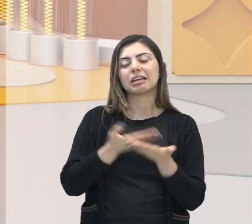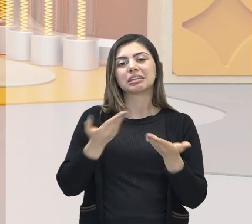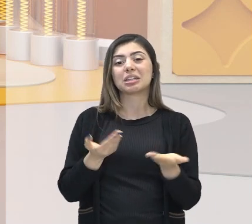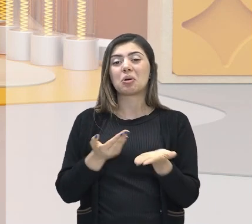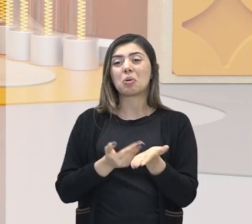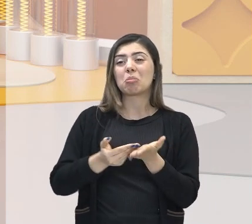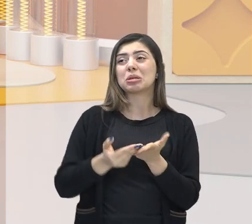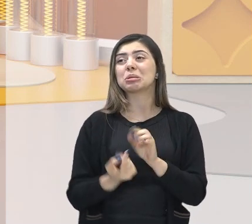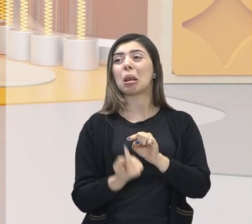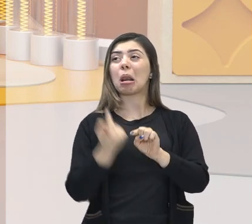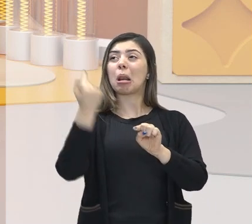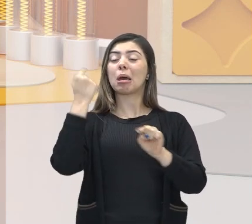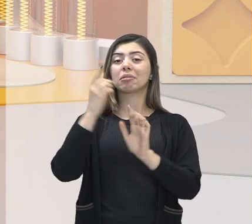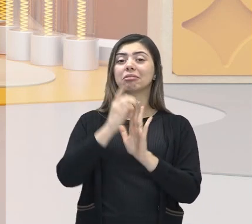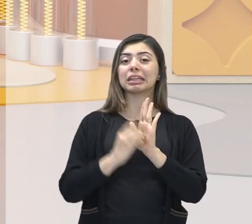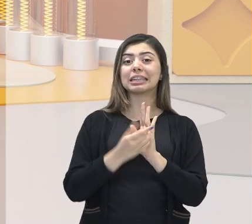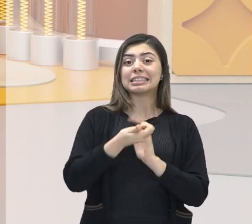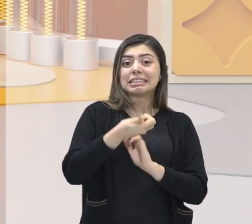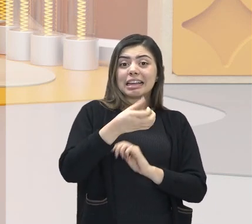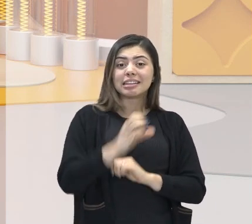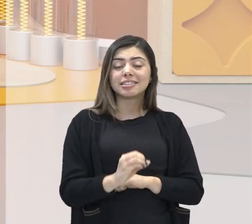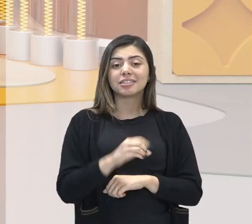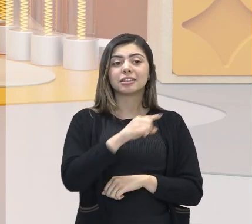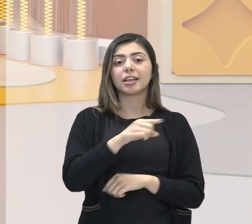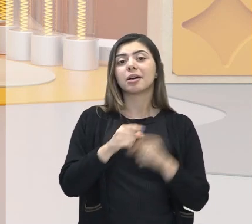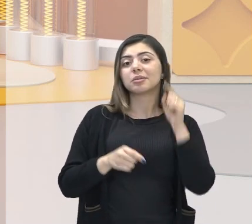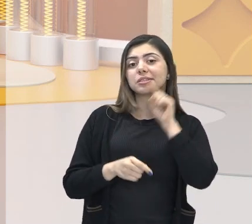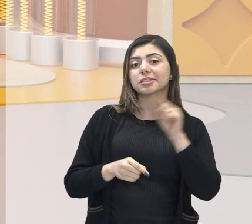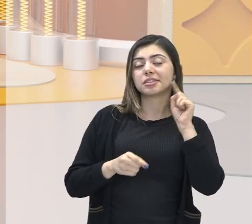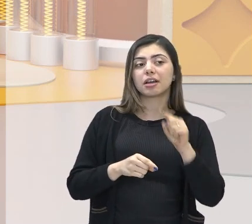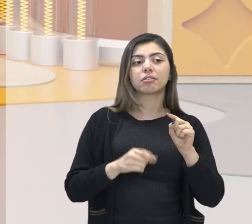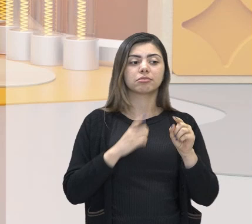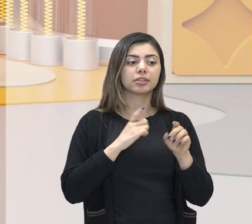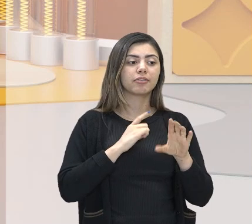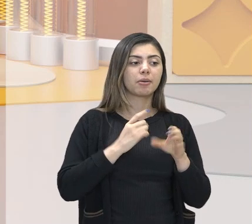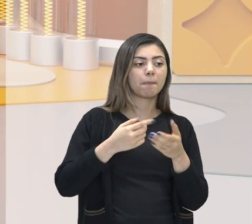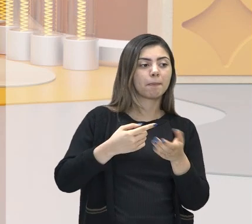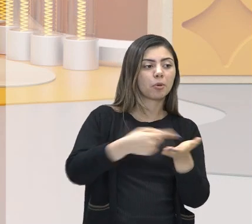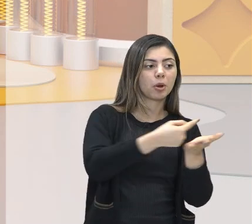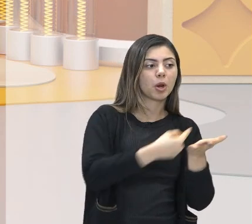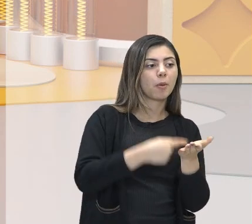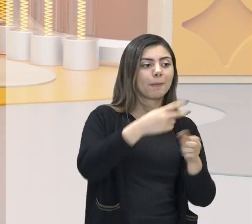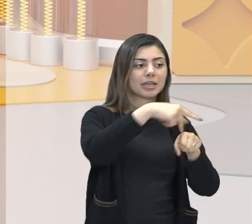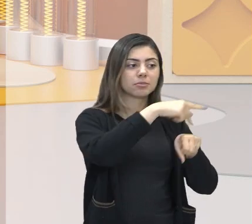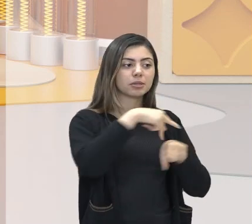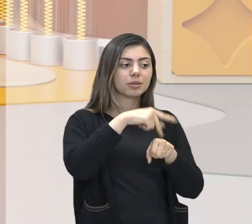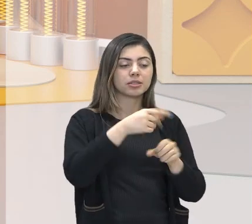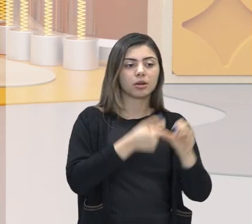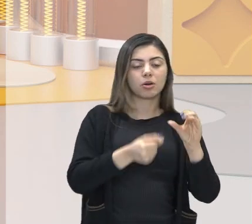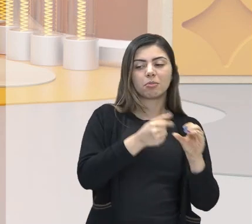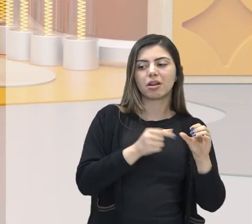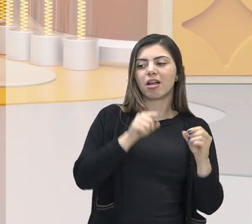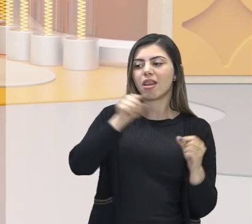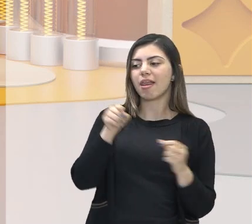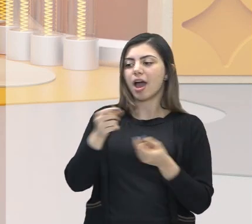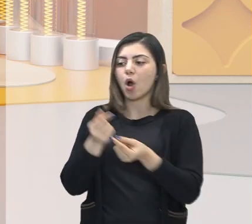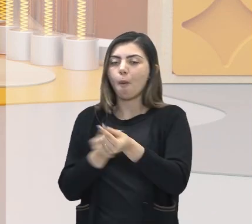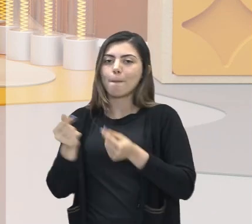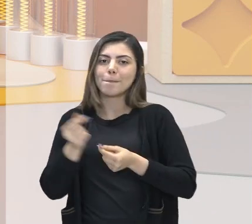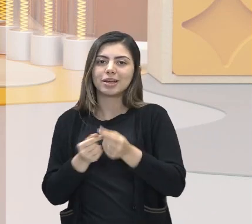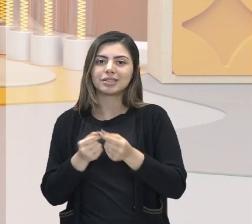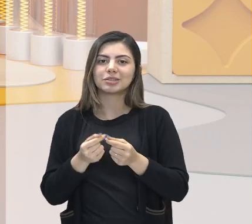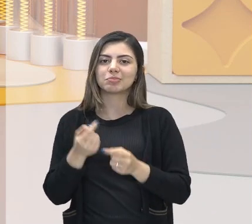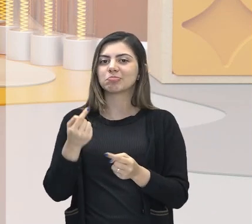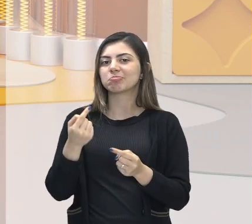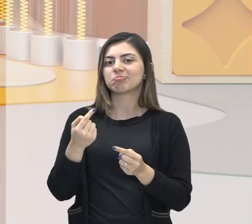década de 60, já faz muito tempo, os Estados Unidos, juntamente com os outros países, deixaram de negociar com Cuba. Houve uma ou